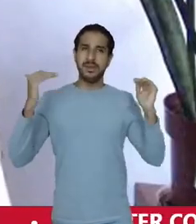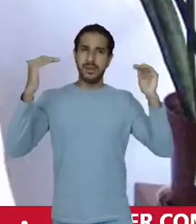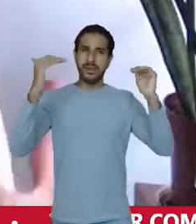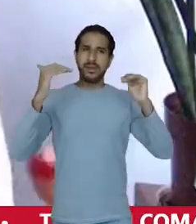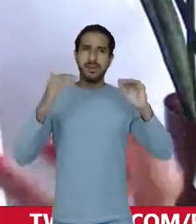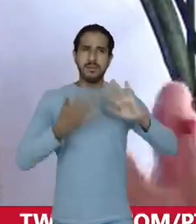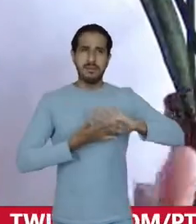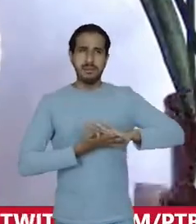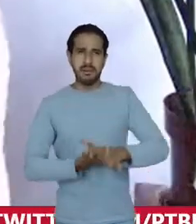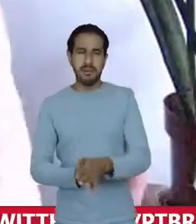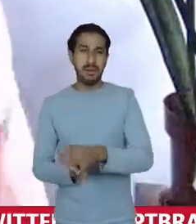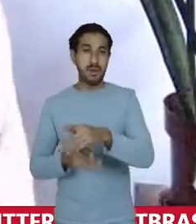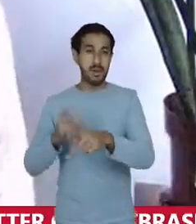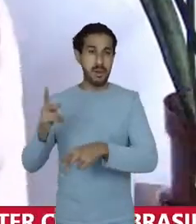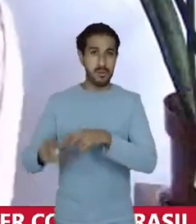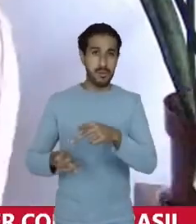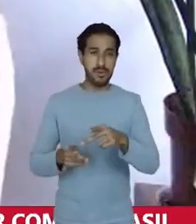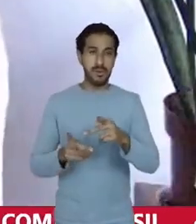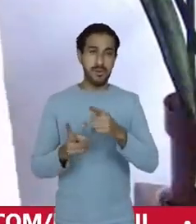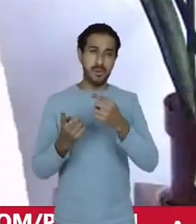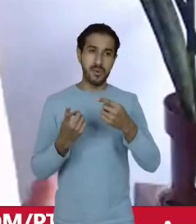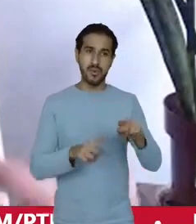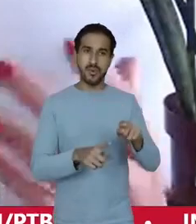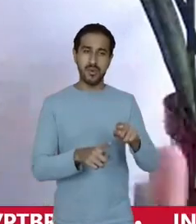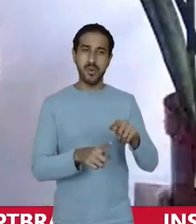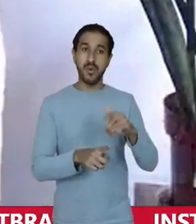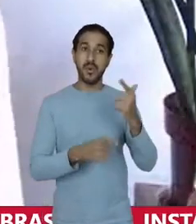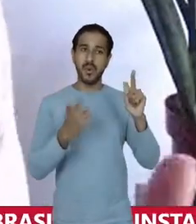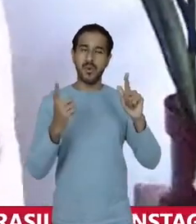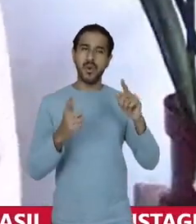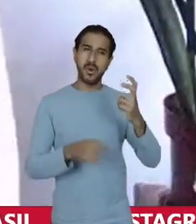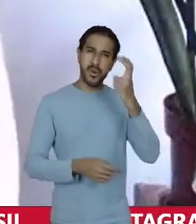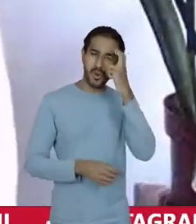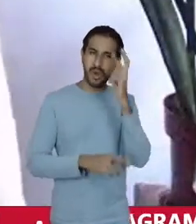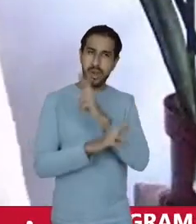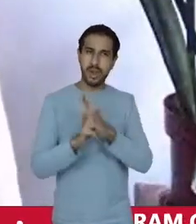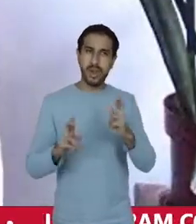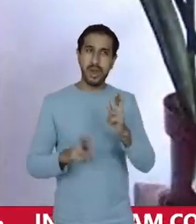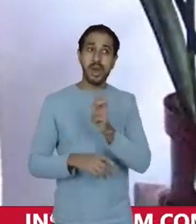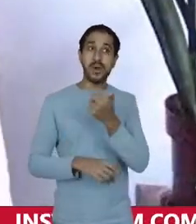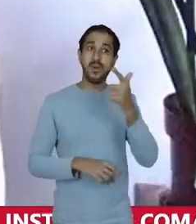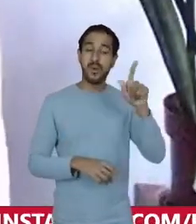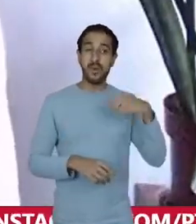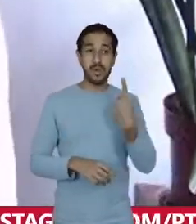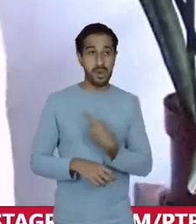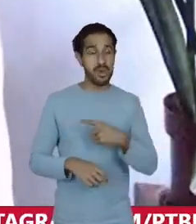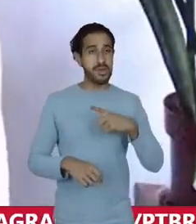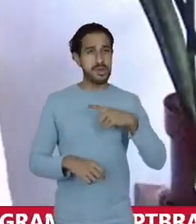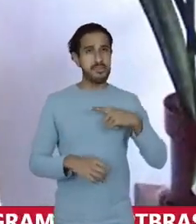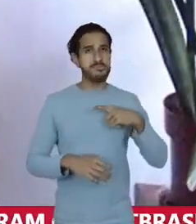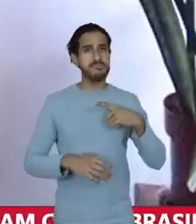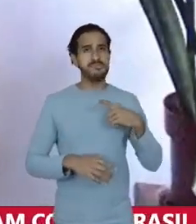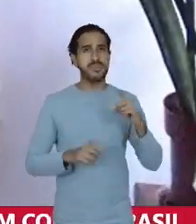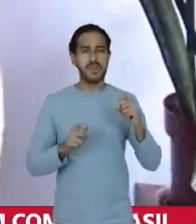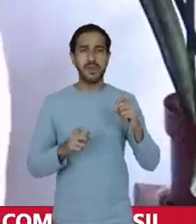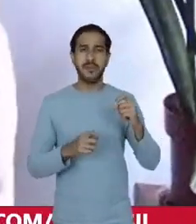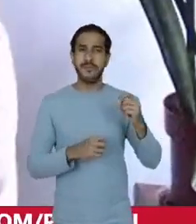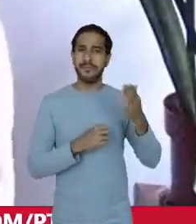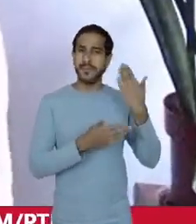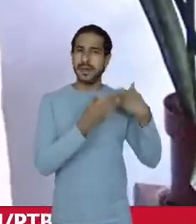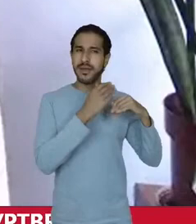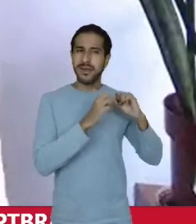o esmagamento de uma população em detrimento da outra, de uma cultura em relação à outra. E nós temos esse passivo da